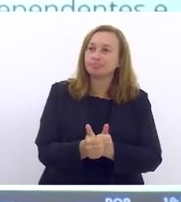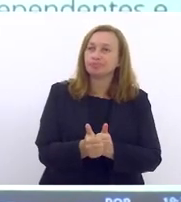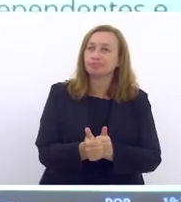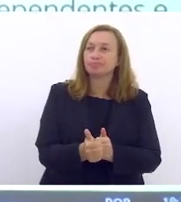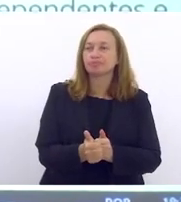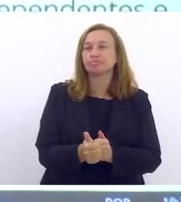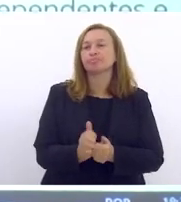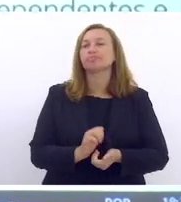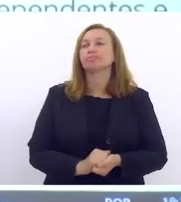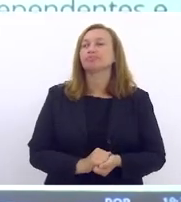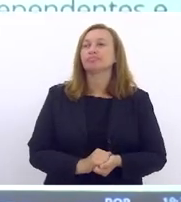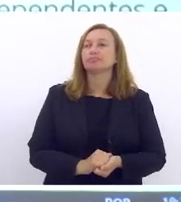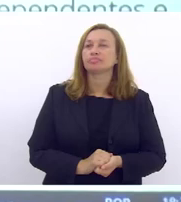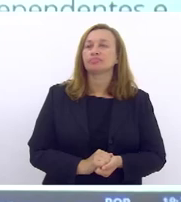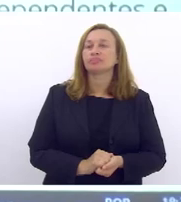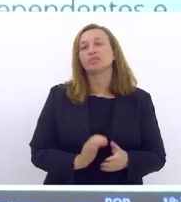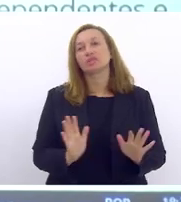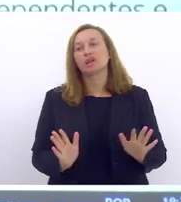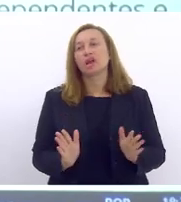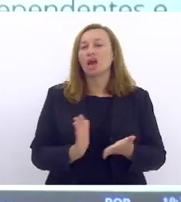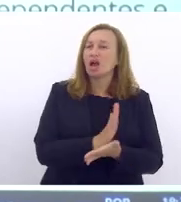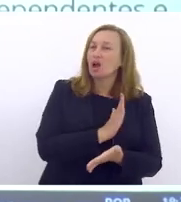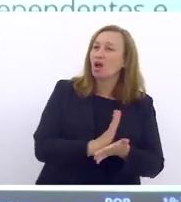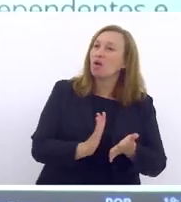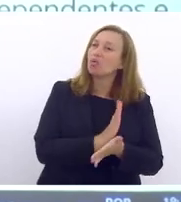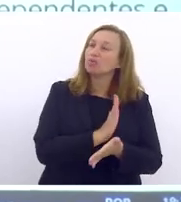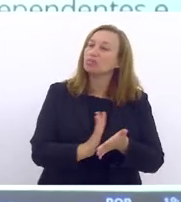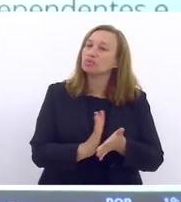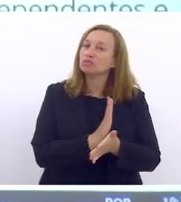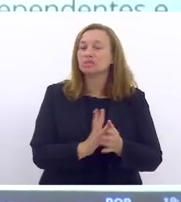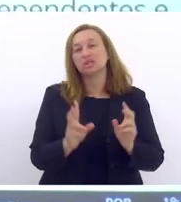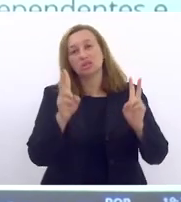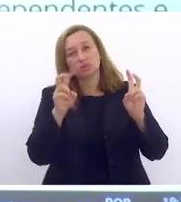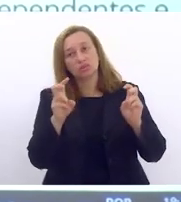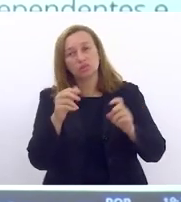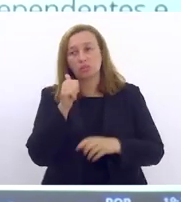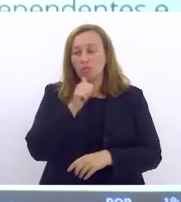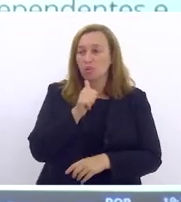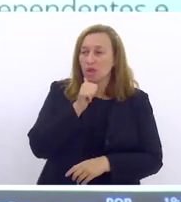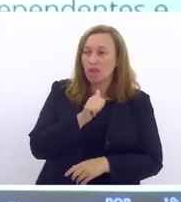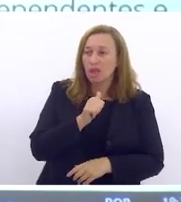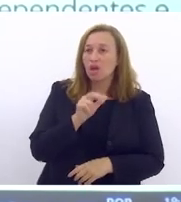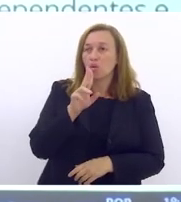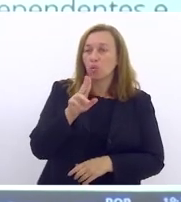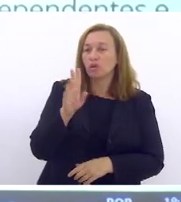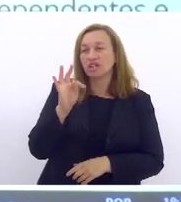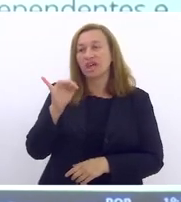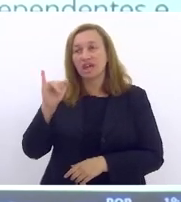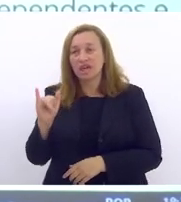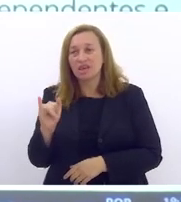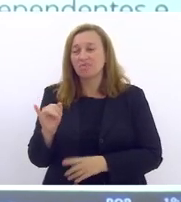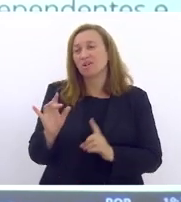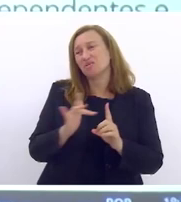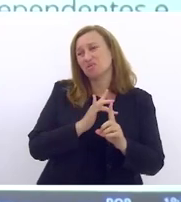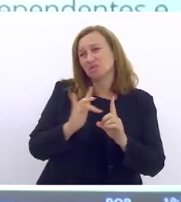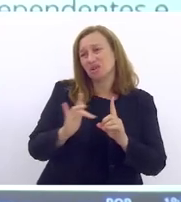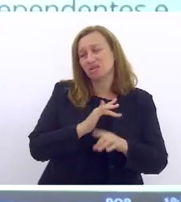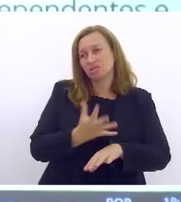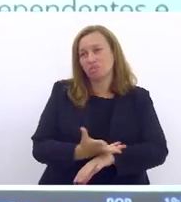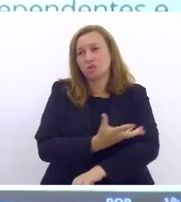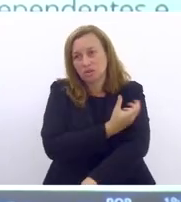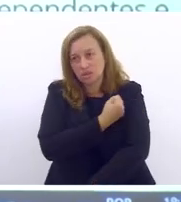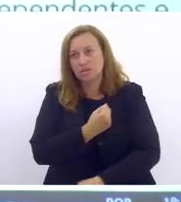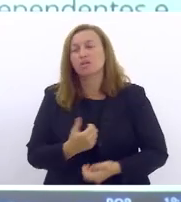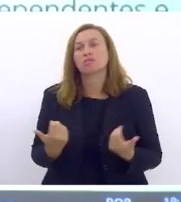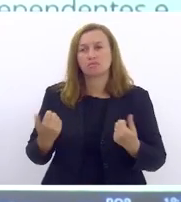O que é isso? Tem casos que são um pouco mais delicados. Tem casos de uma mulher que o bebê está na UTI, ela fica mais vulnerável emocionalmente, e